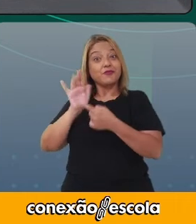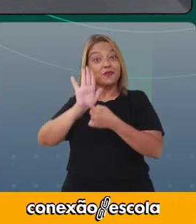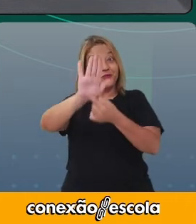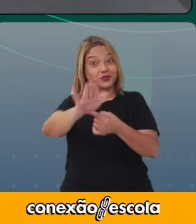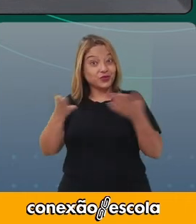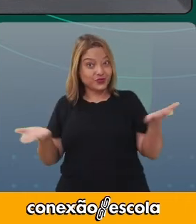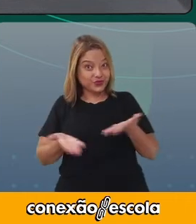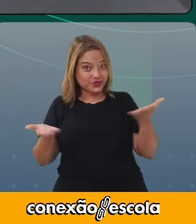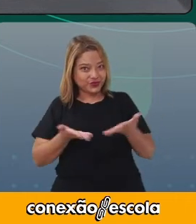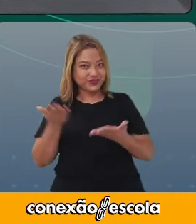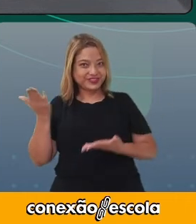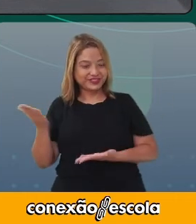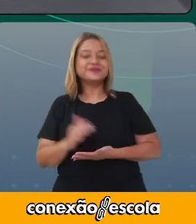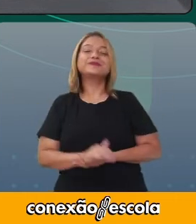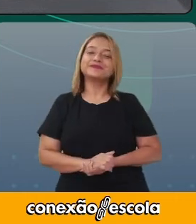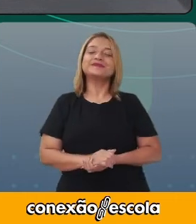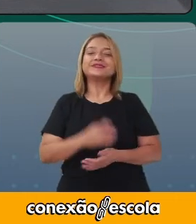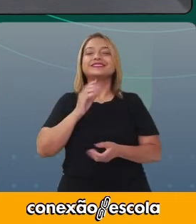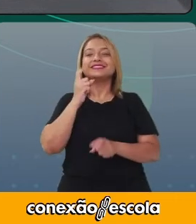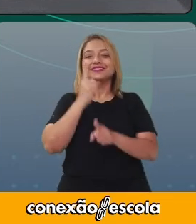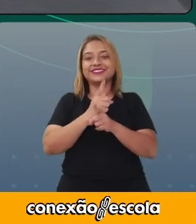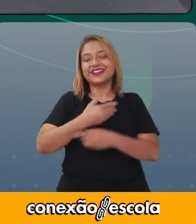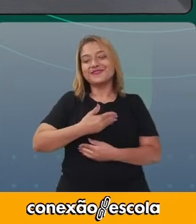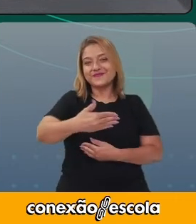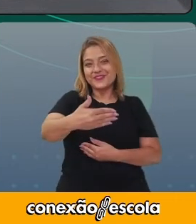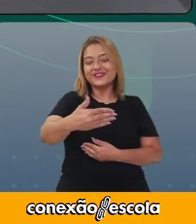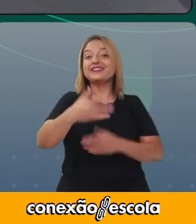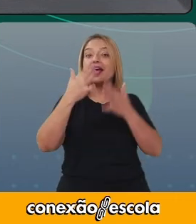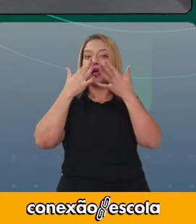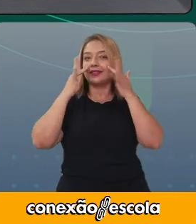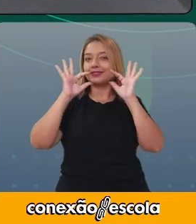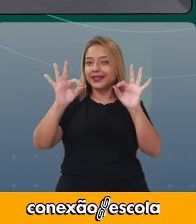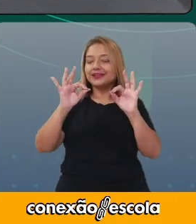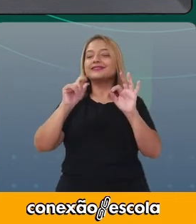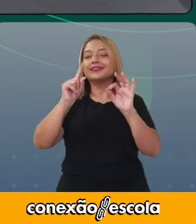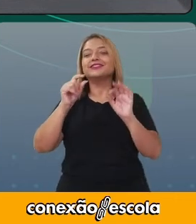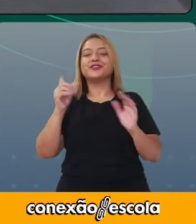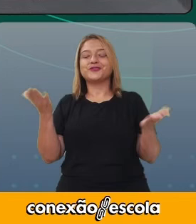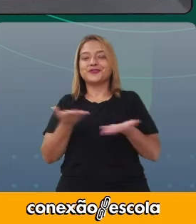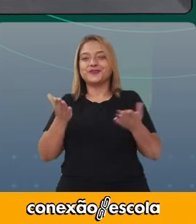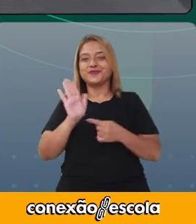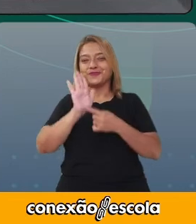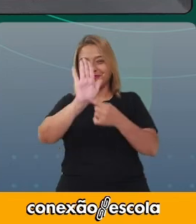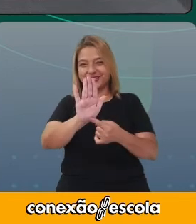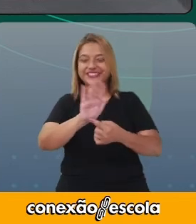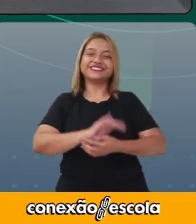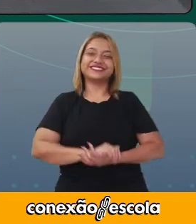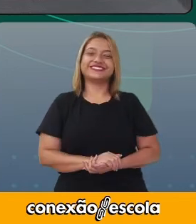trouxe hoje para vocês. Até a próxima e se liga no nosso programa.